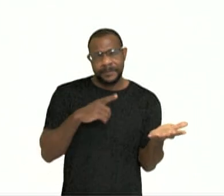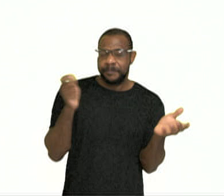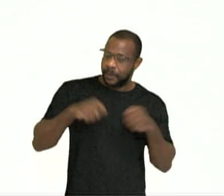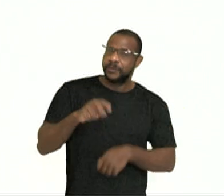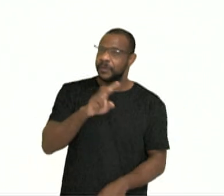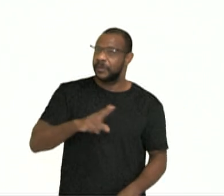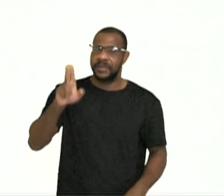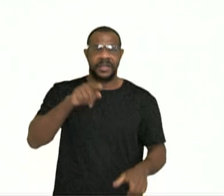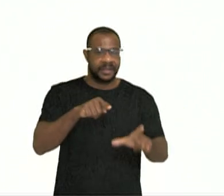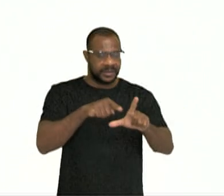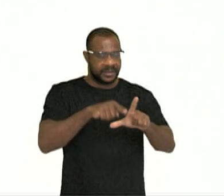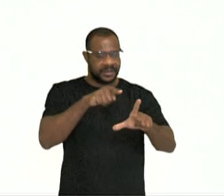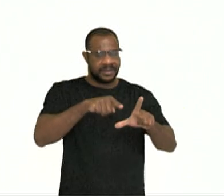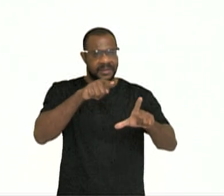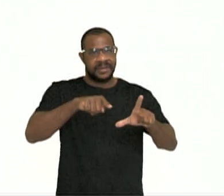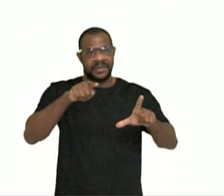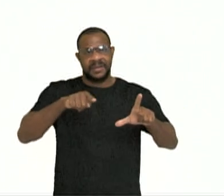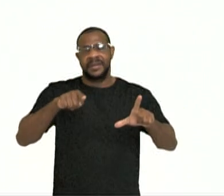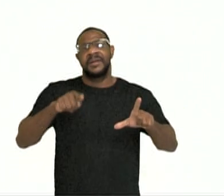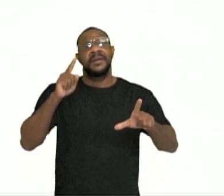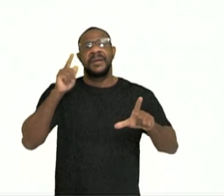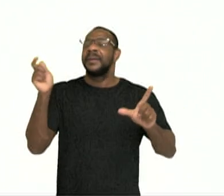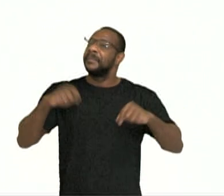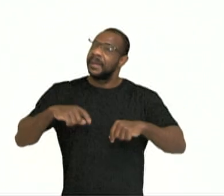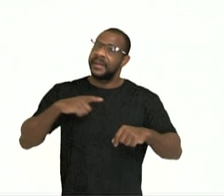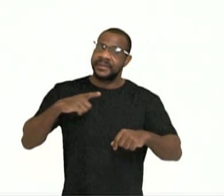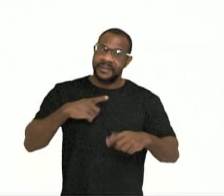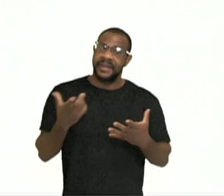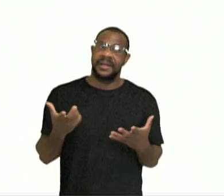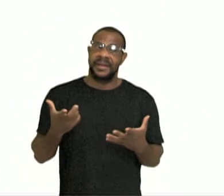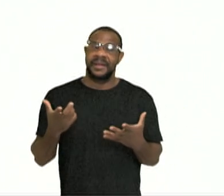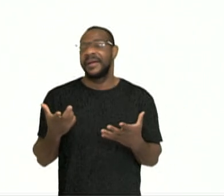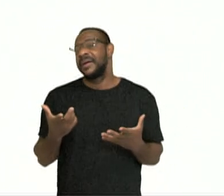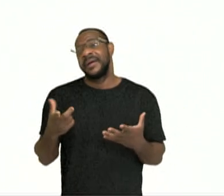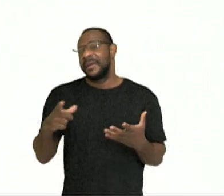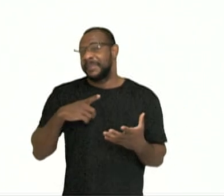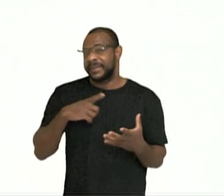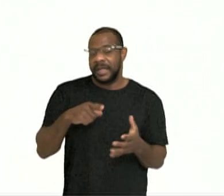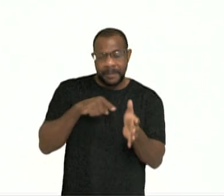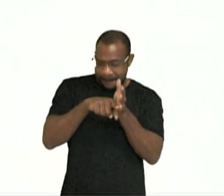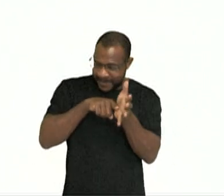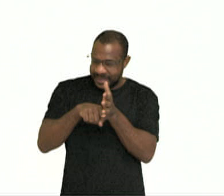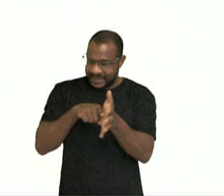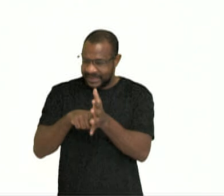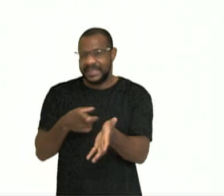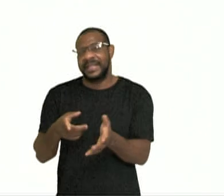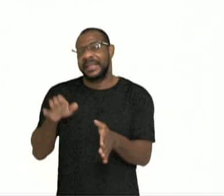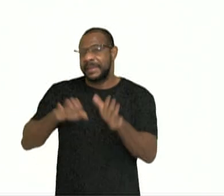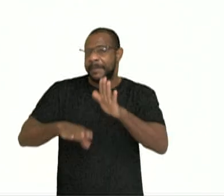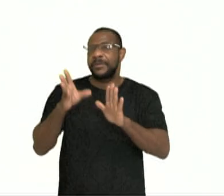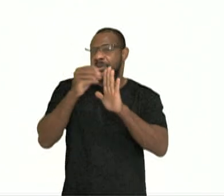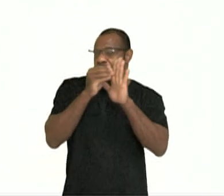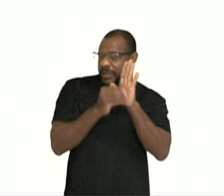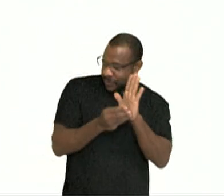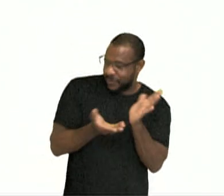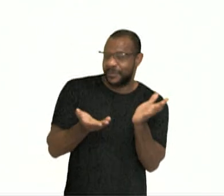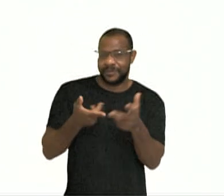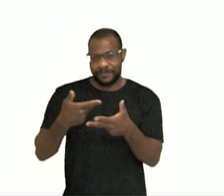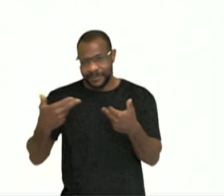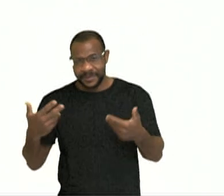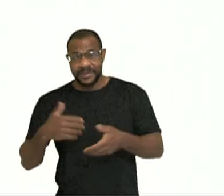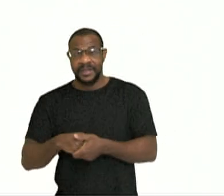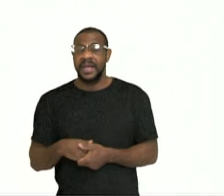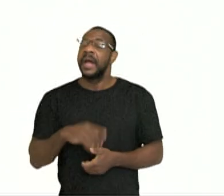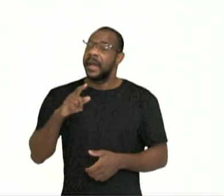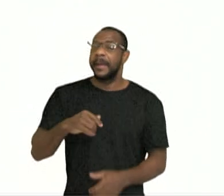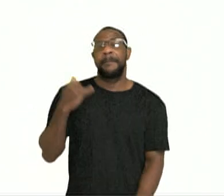pode usar um gráfico para tratar de um determinado item dentro do seu conteúdo, certo? Então, é